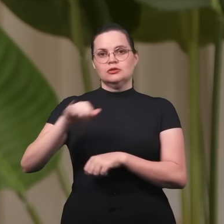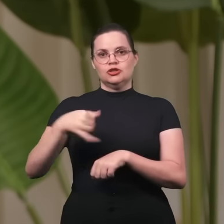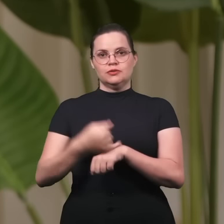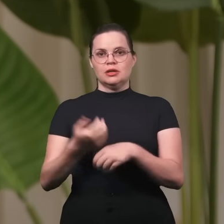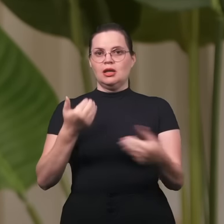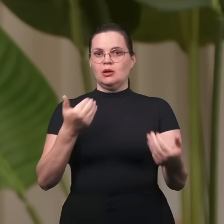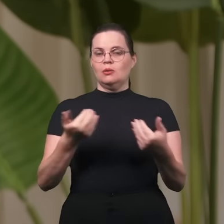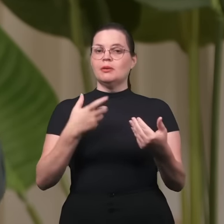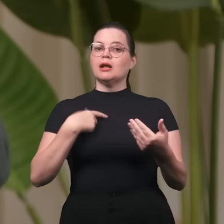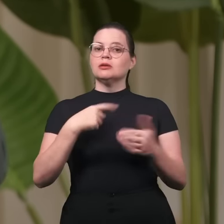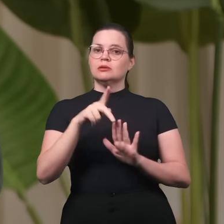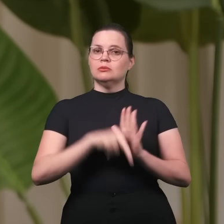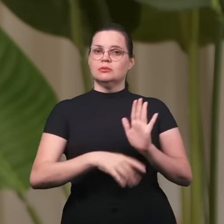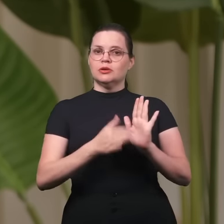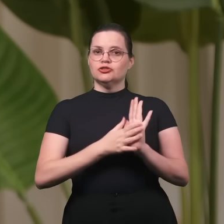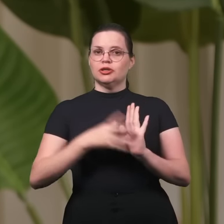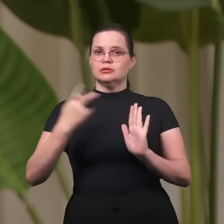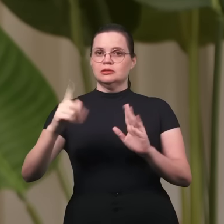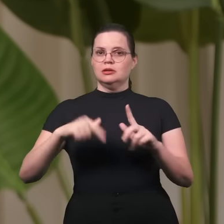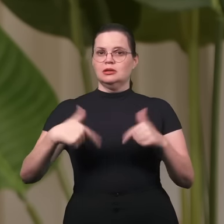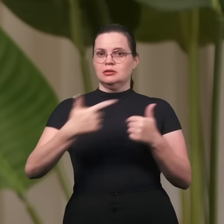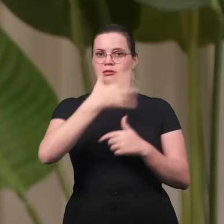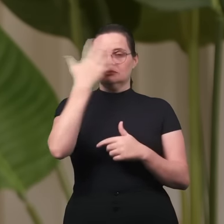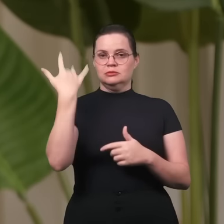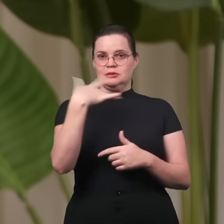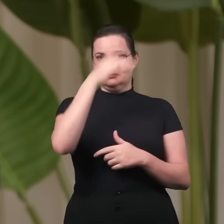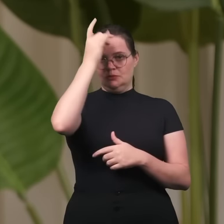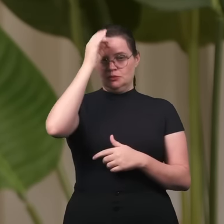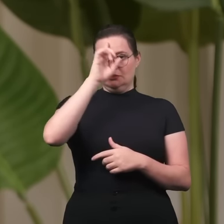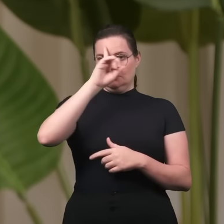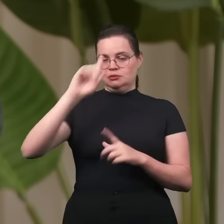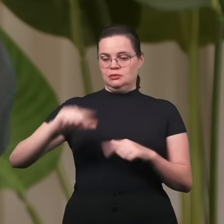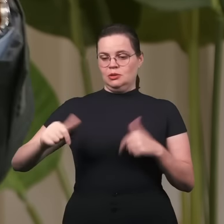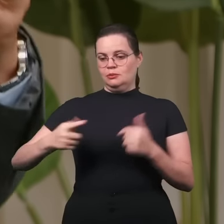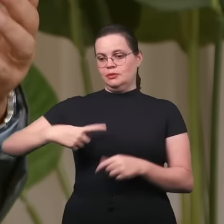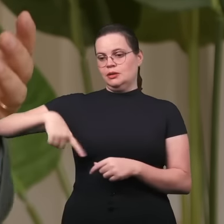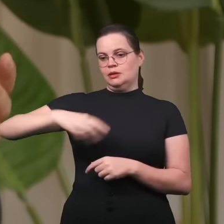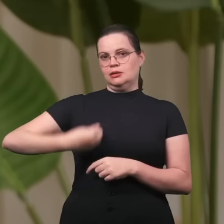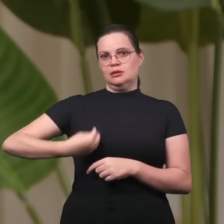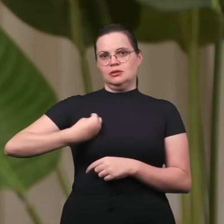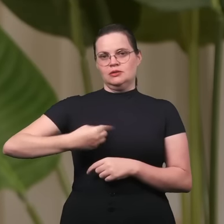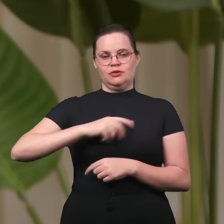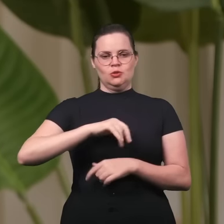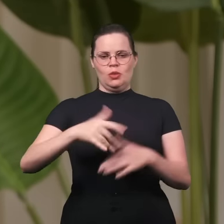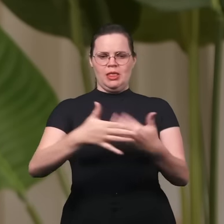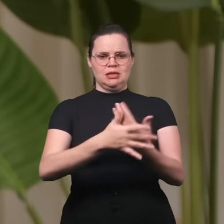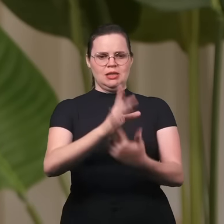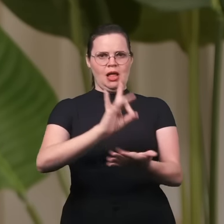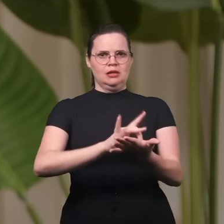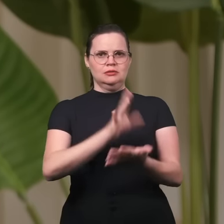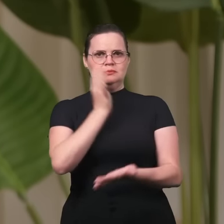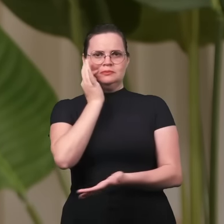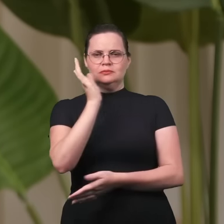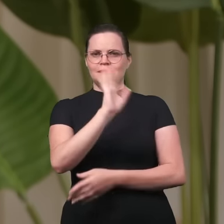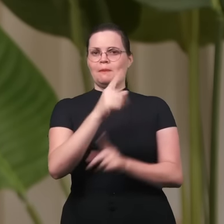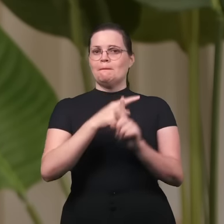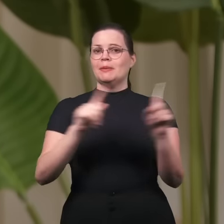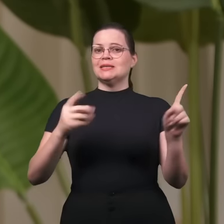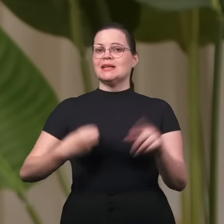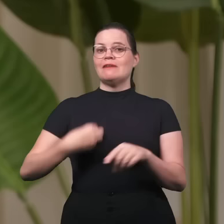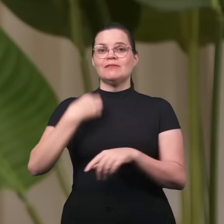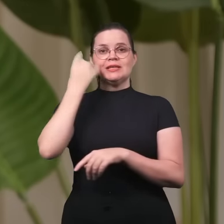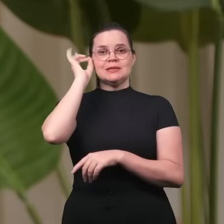Espírito Santo, aquilo que Deus tem realizado hoje, não como uma cidade física, mas espiritual, uma